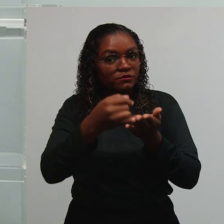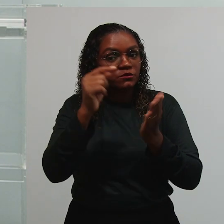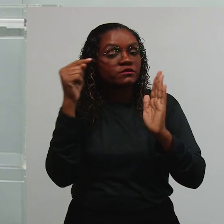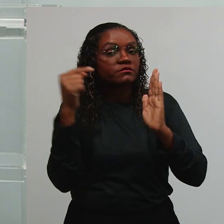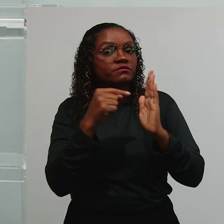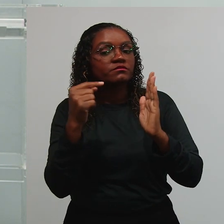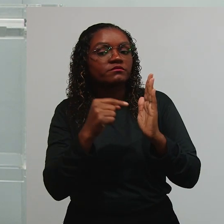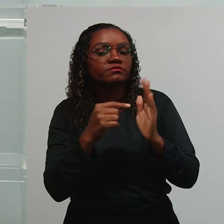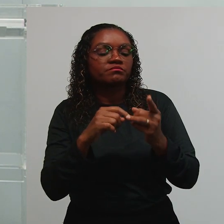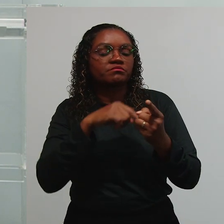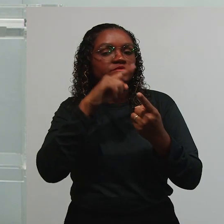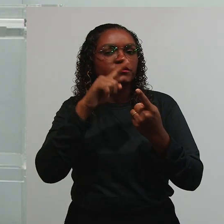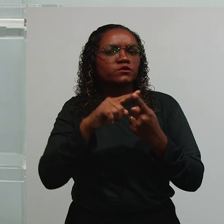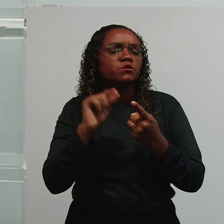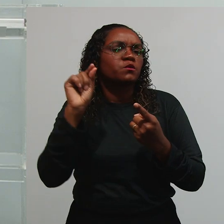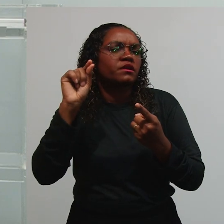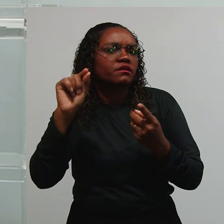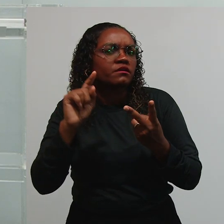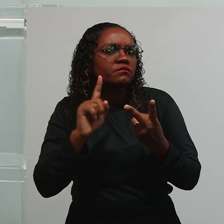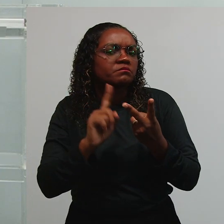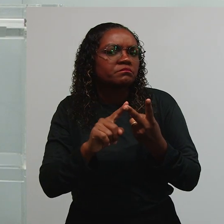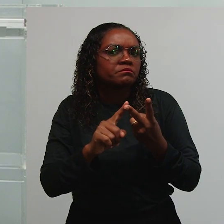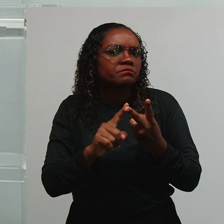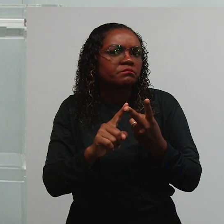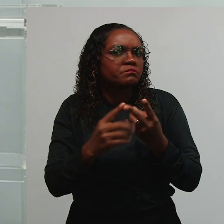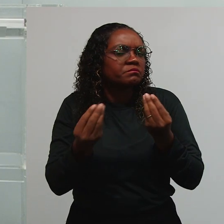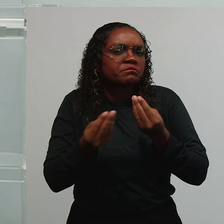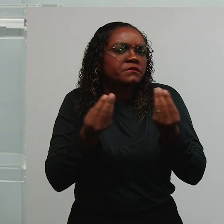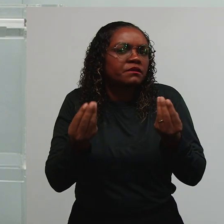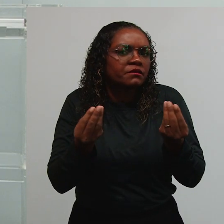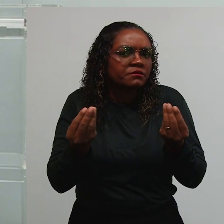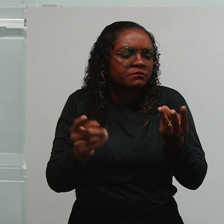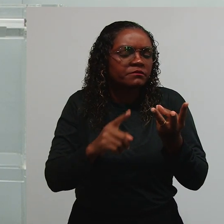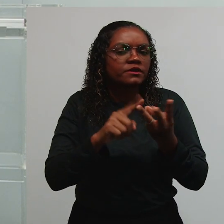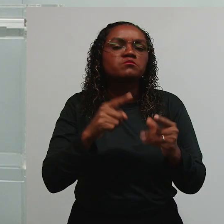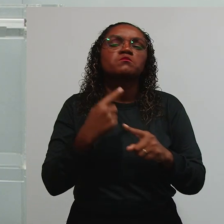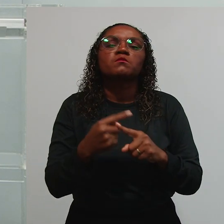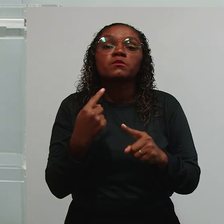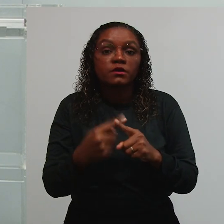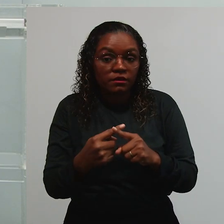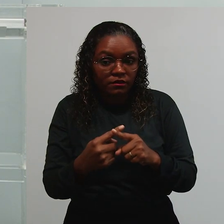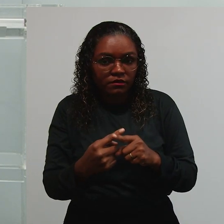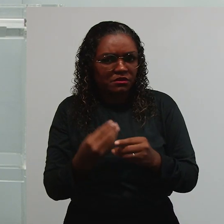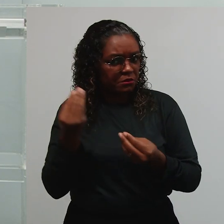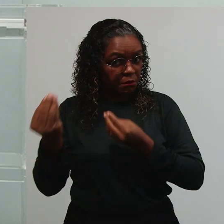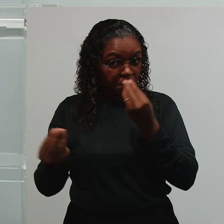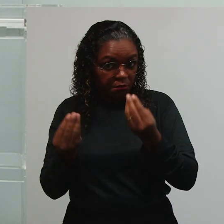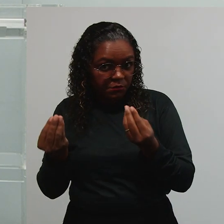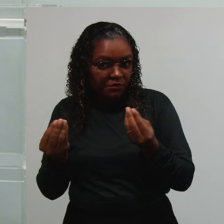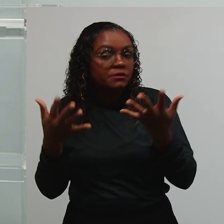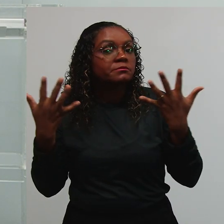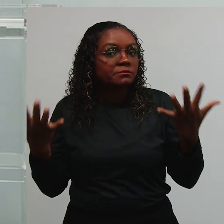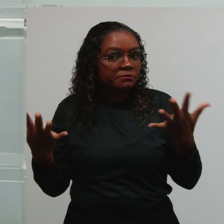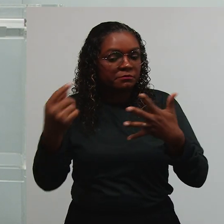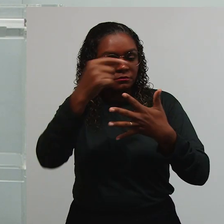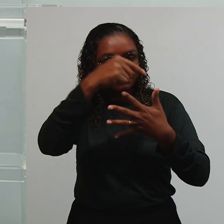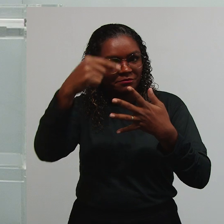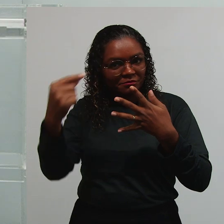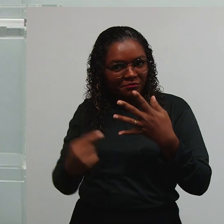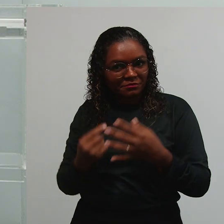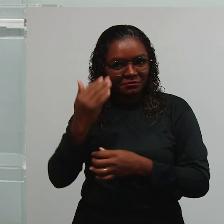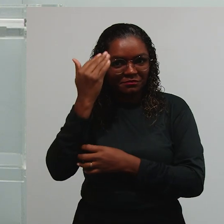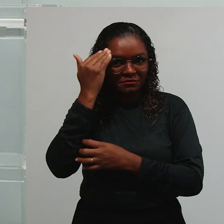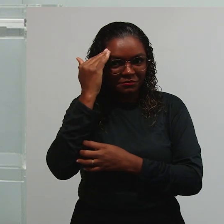introdução você destaca o que, para quê, por quê e como.